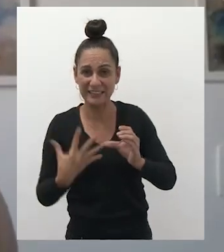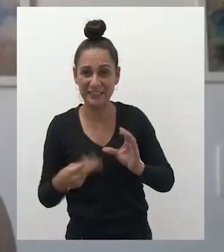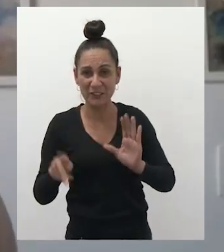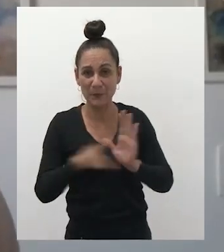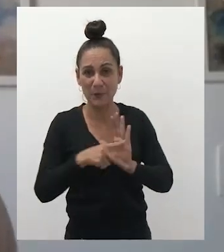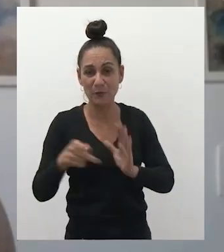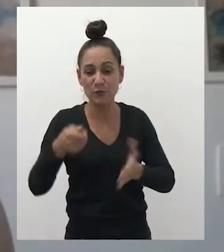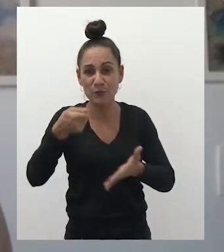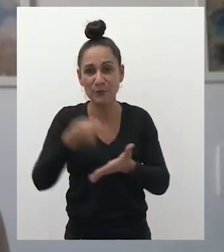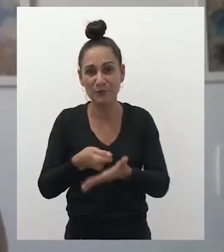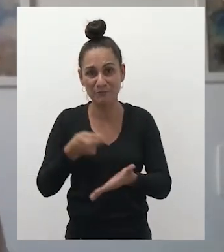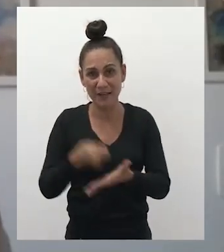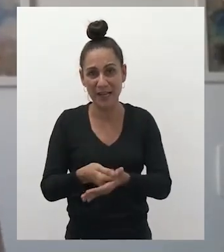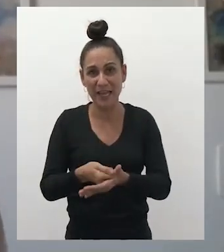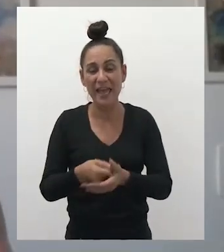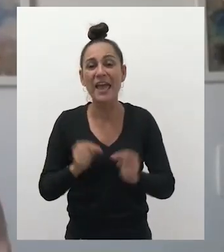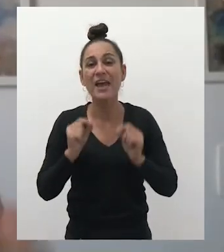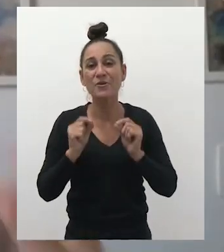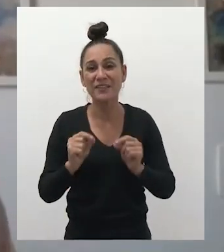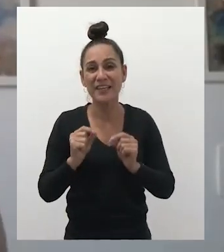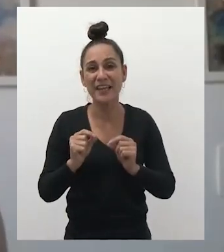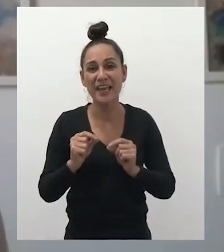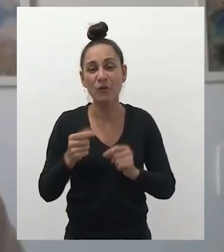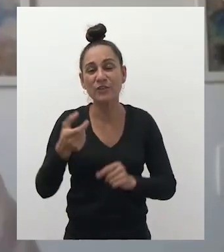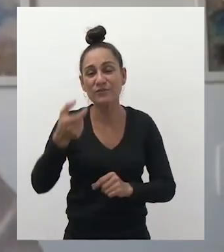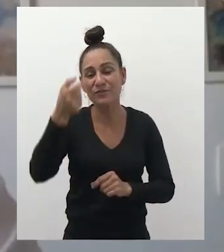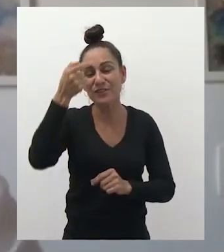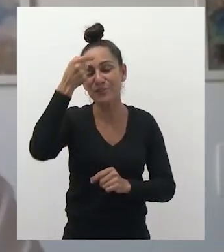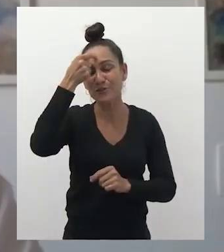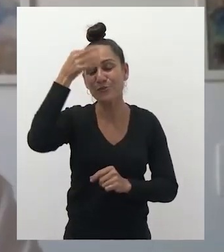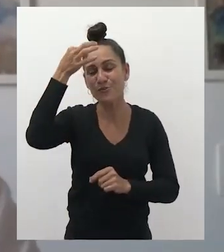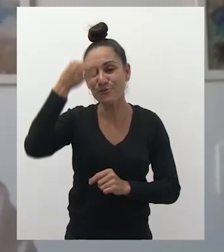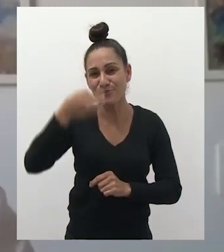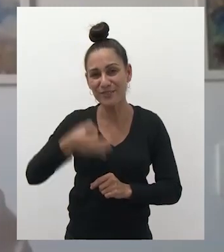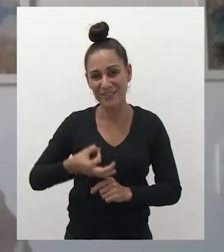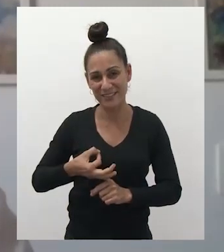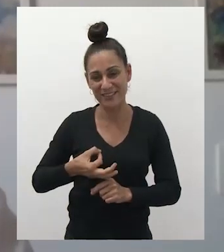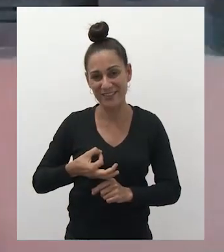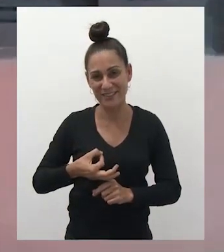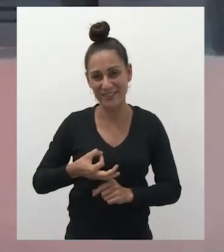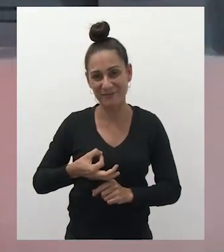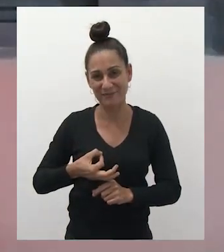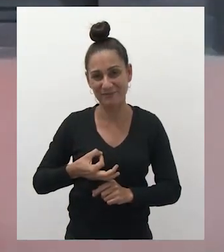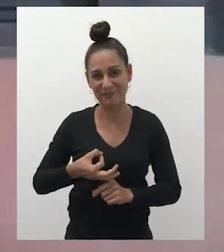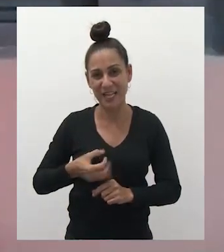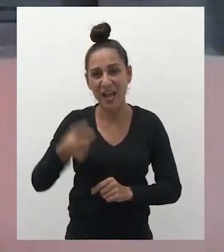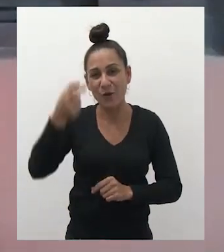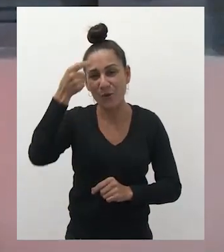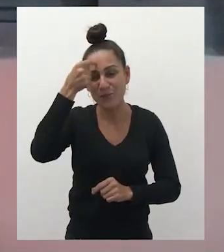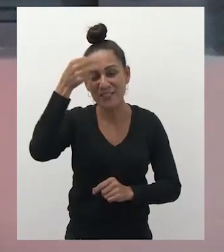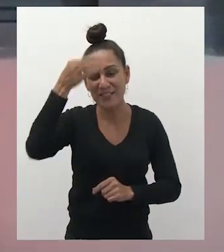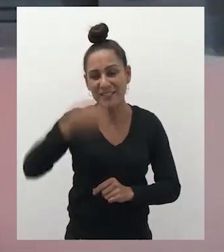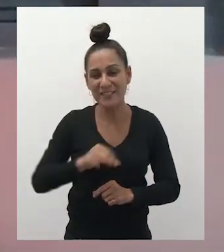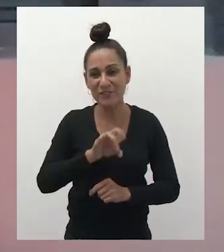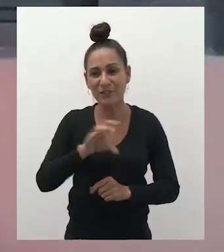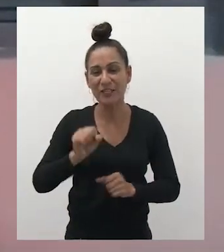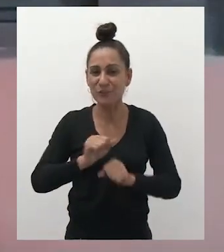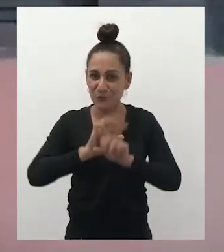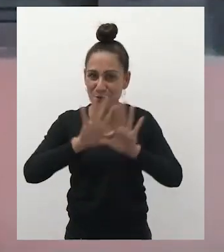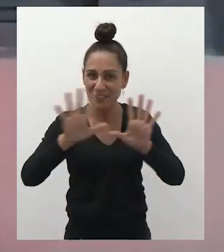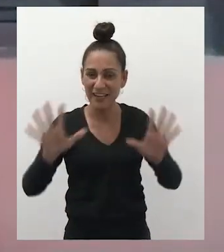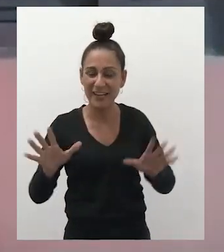um dever moral. É um dever de consciência. E, Ju, acho que ficou claro, Fio, muito